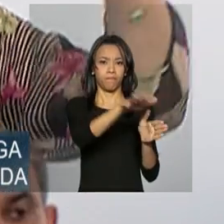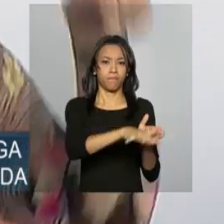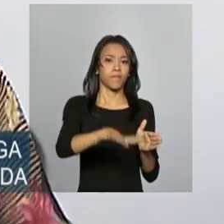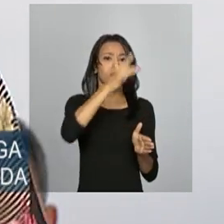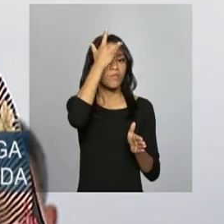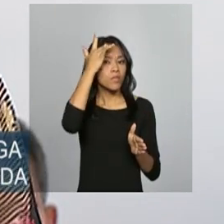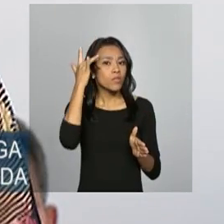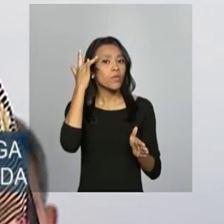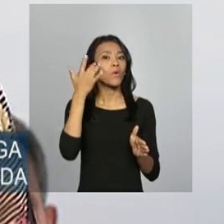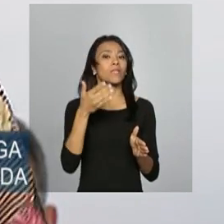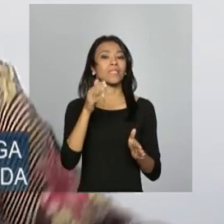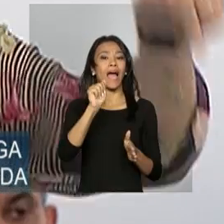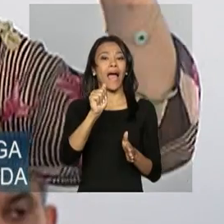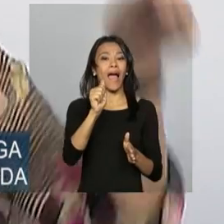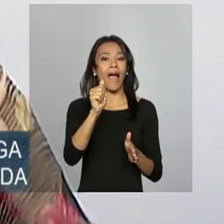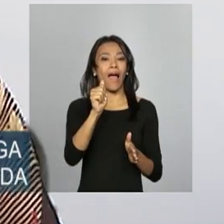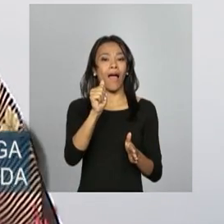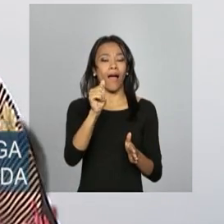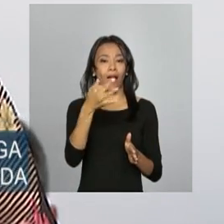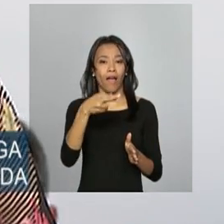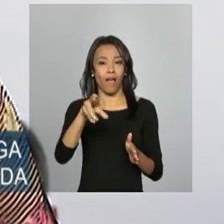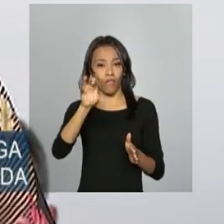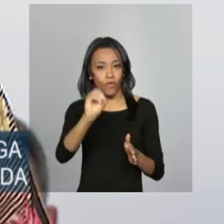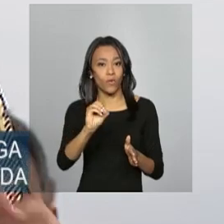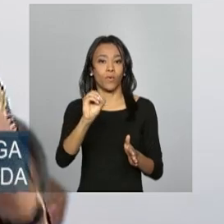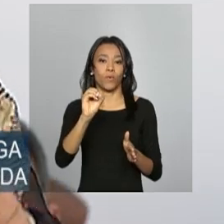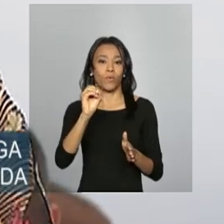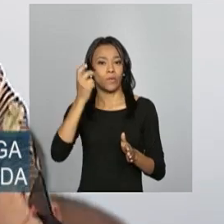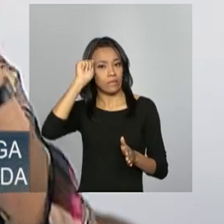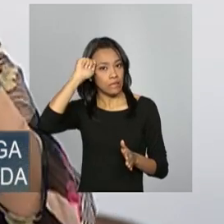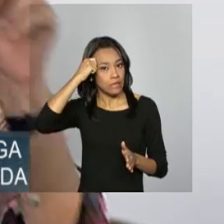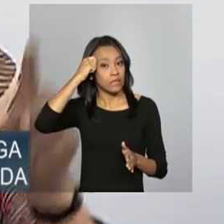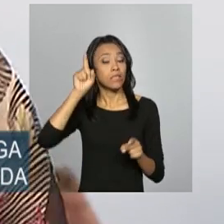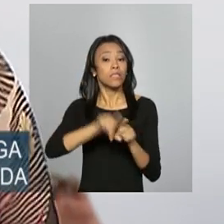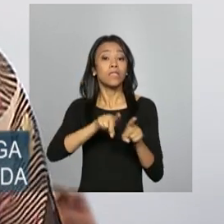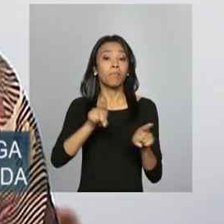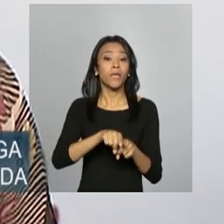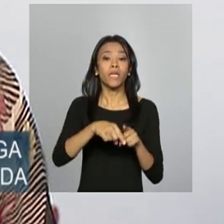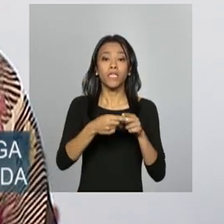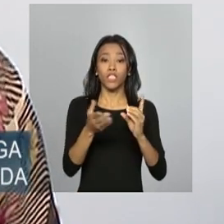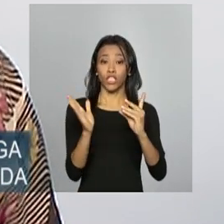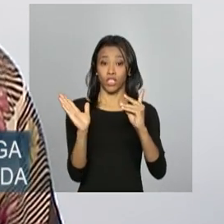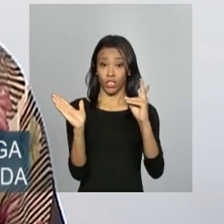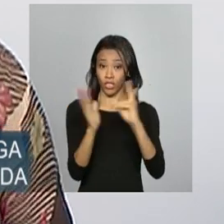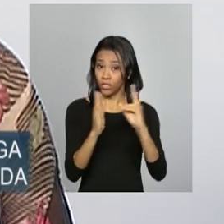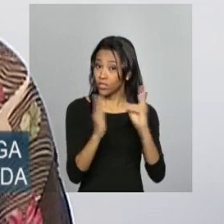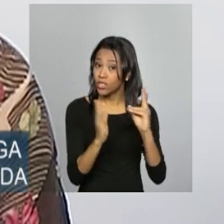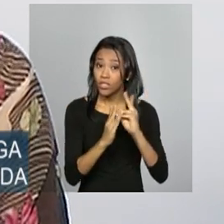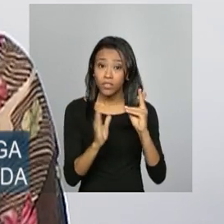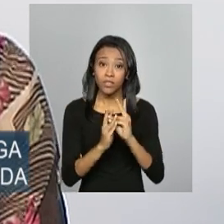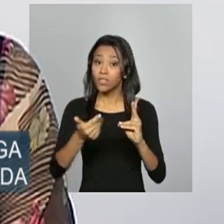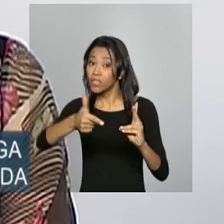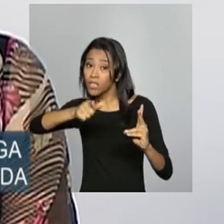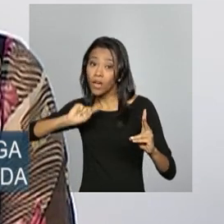pessoas afrodescendentes, indígenas, que nunca tiveram essa chance antes.